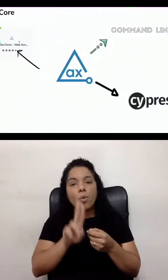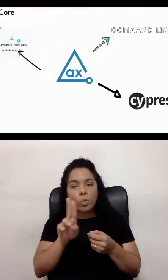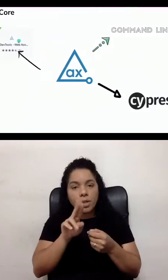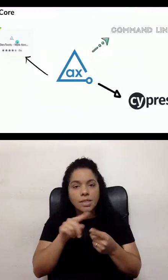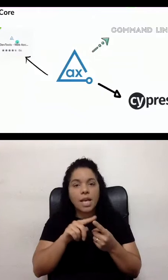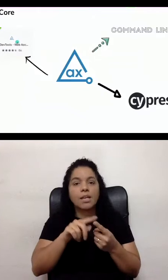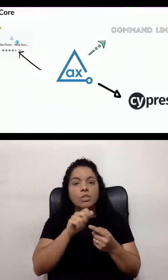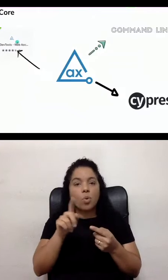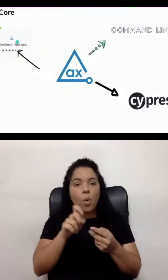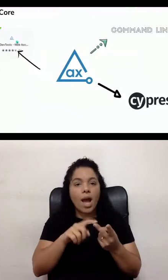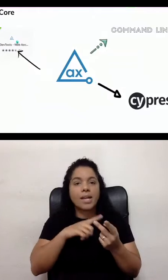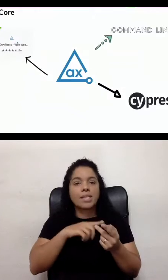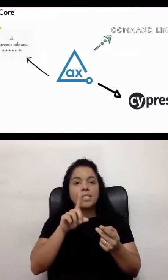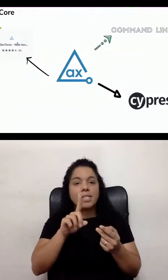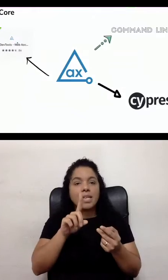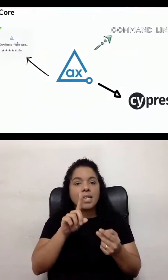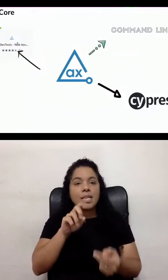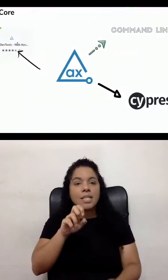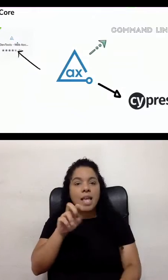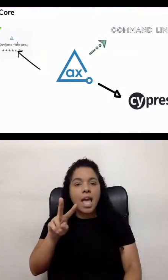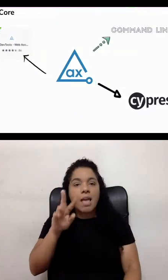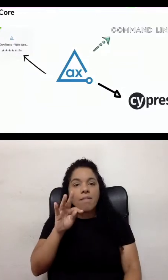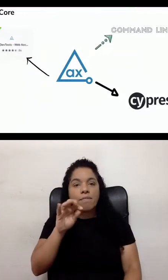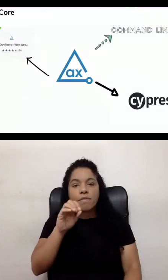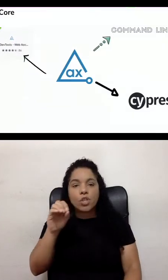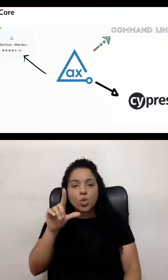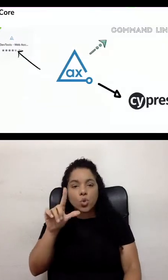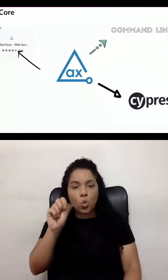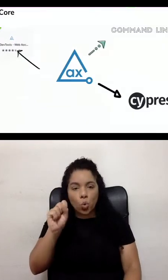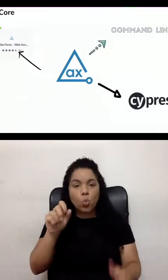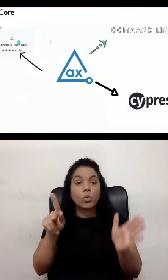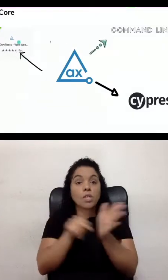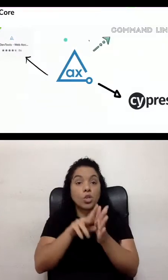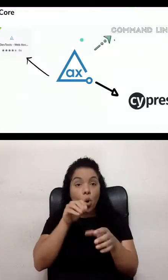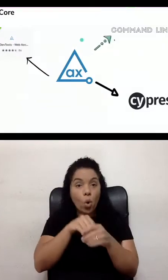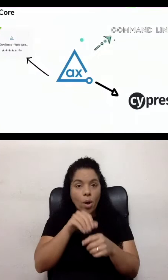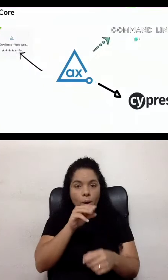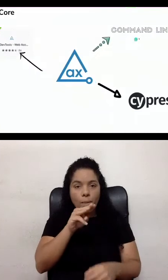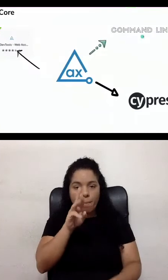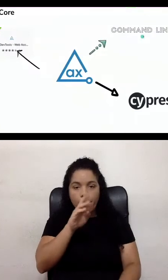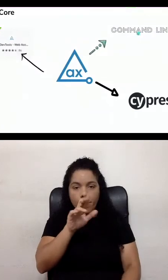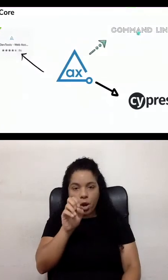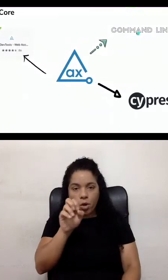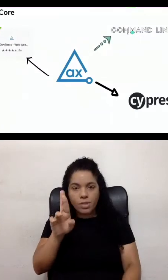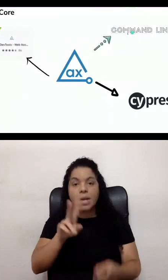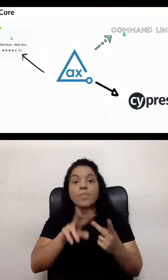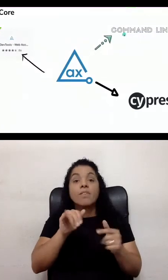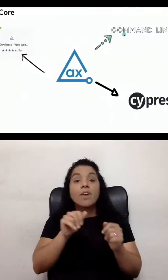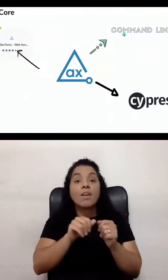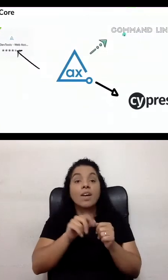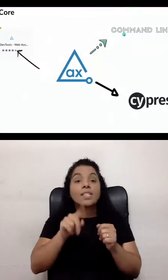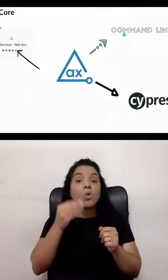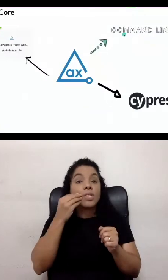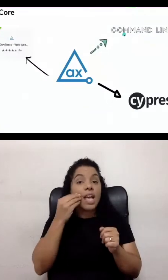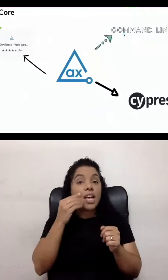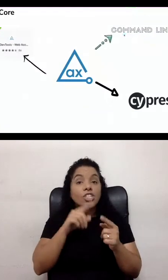o Axe DevTools no próprio browser. A gente vai fazer o teste na linha de